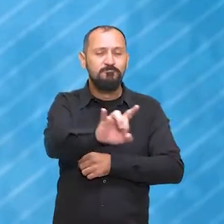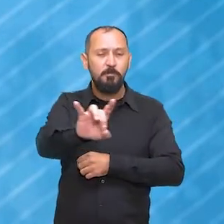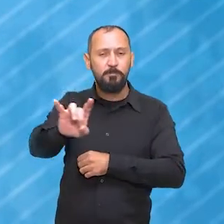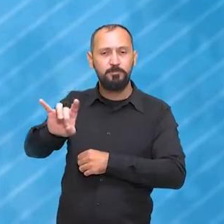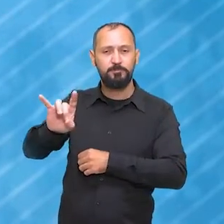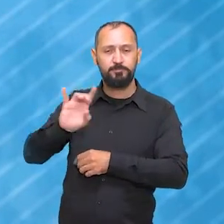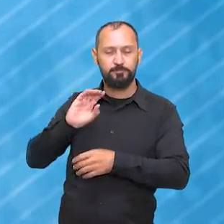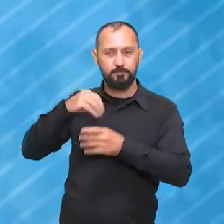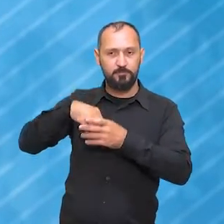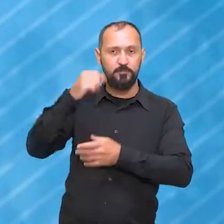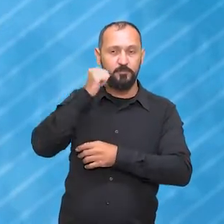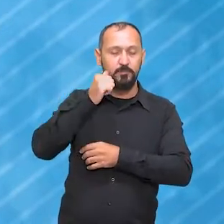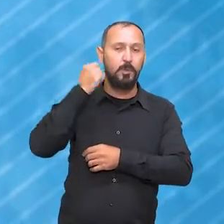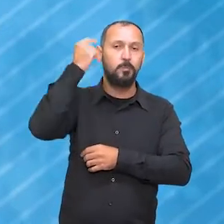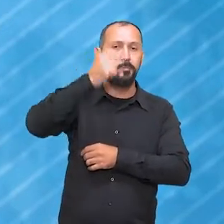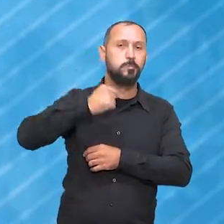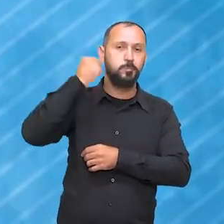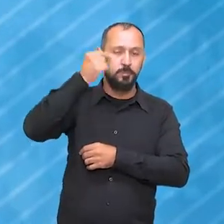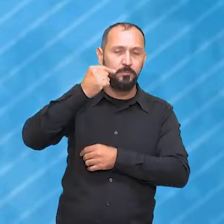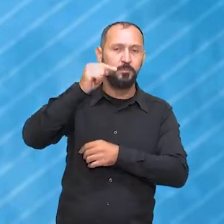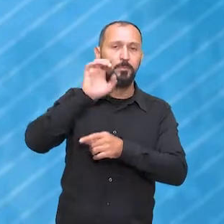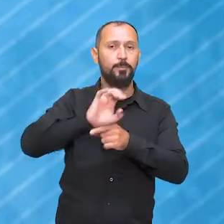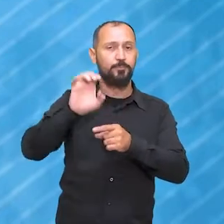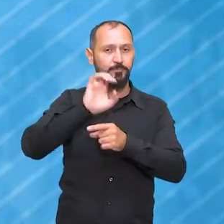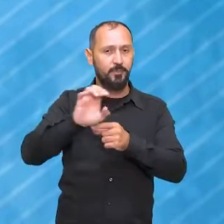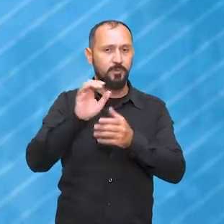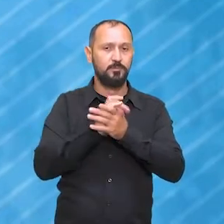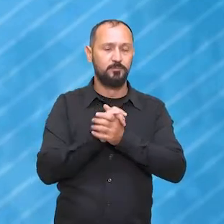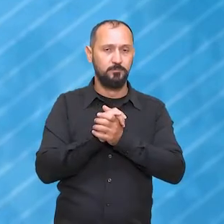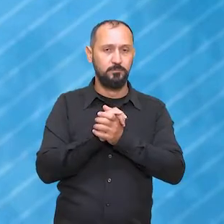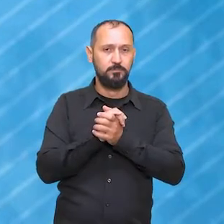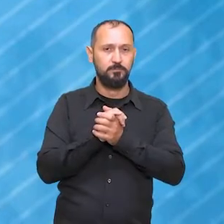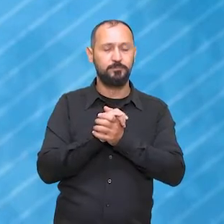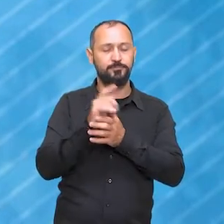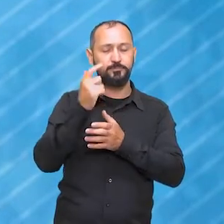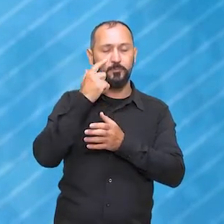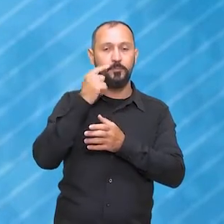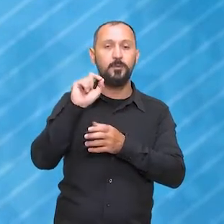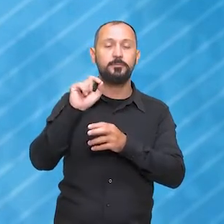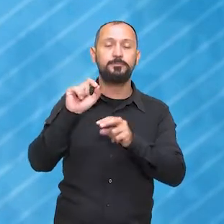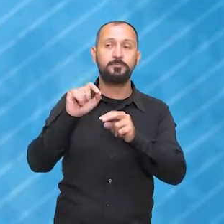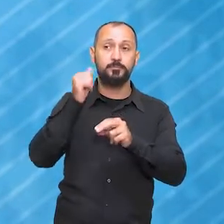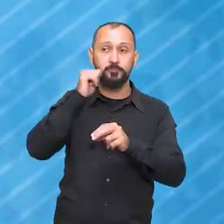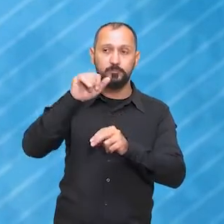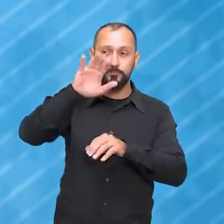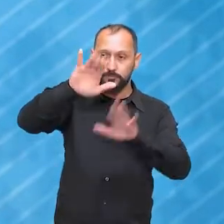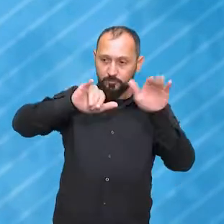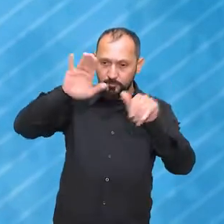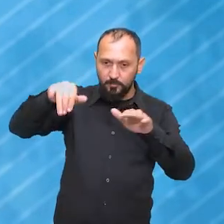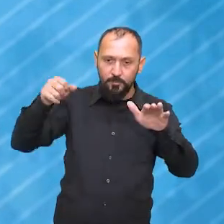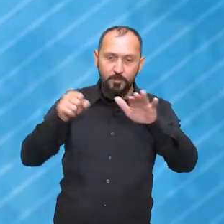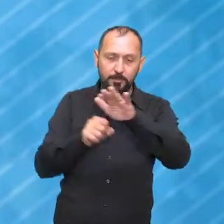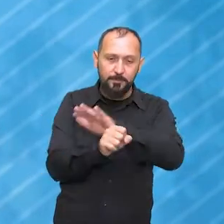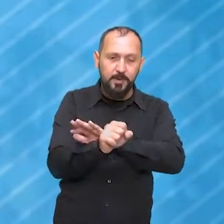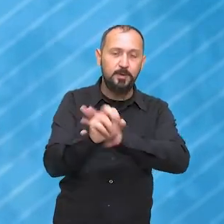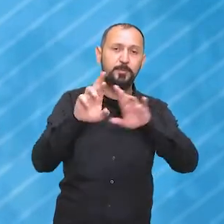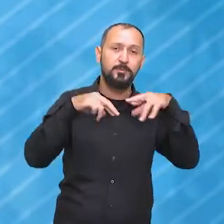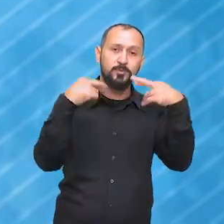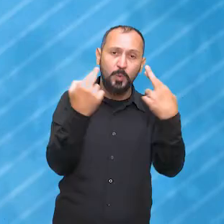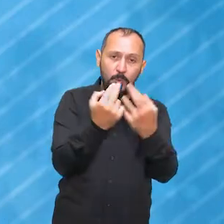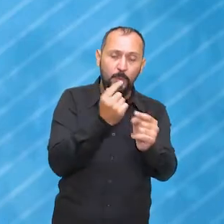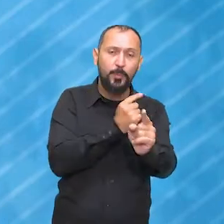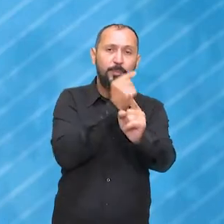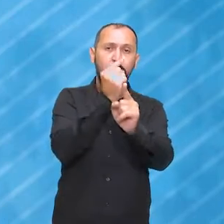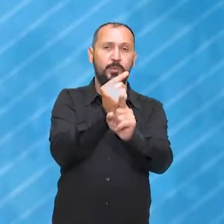as mulheres da OAB, quem são as advogadas do nosso estado. Então, assim, nós temos trazido essas mulheres para as nossas reuniões, para os